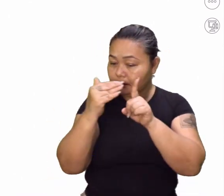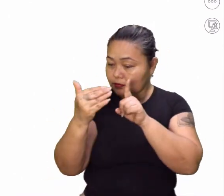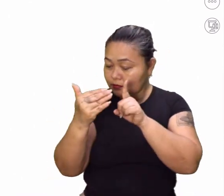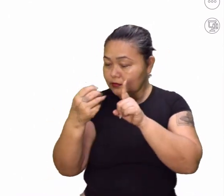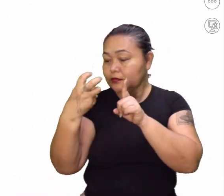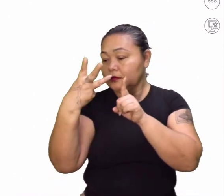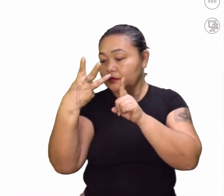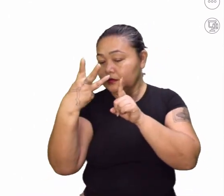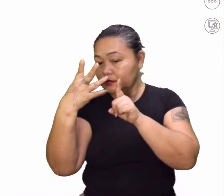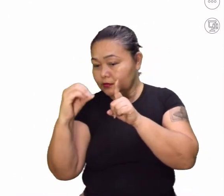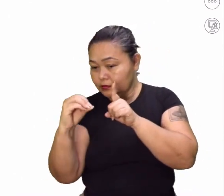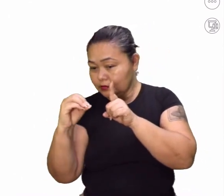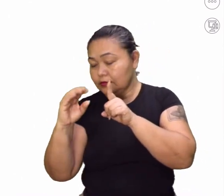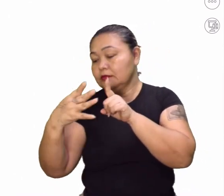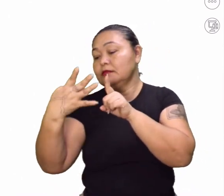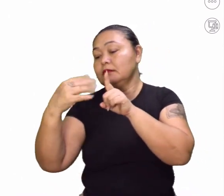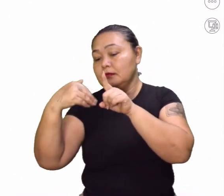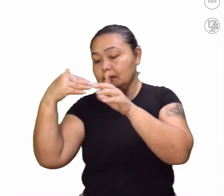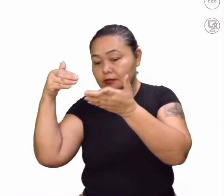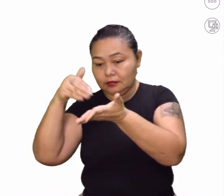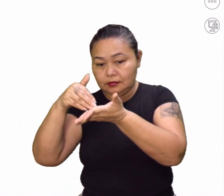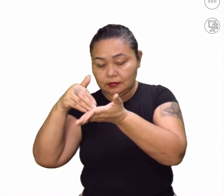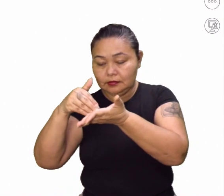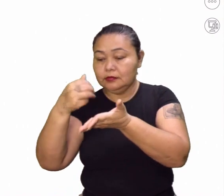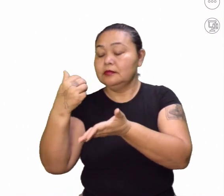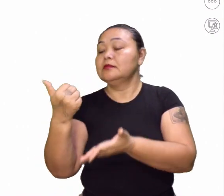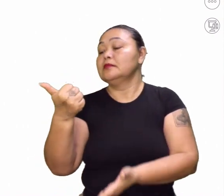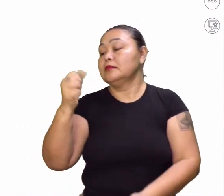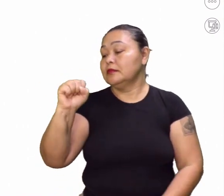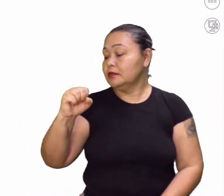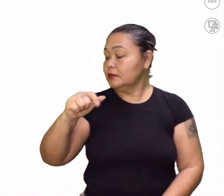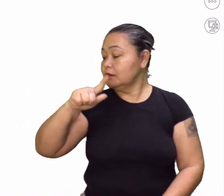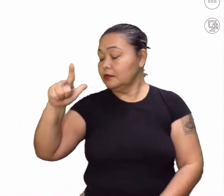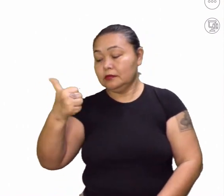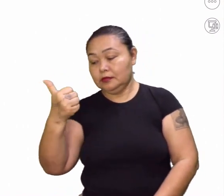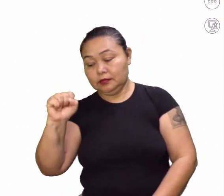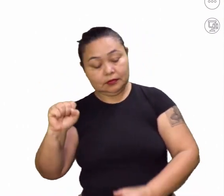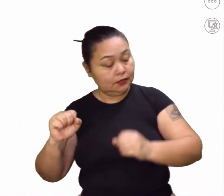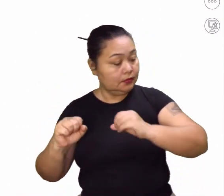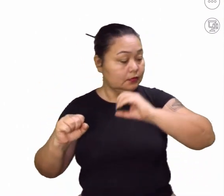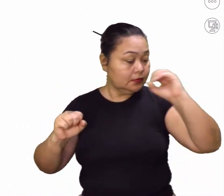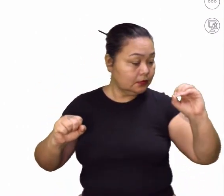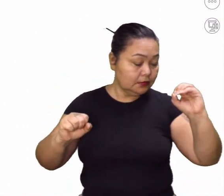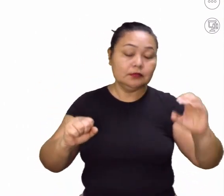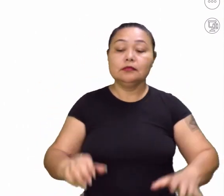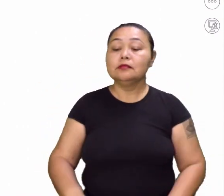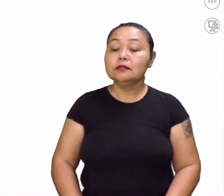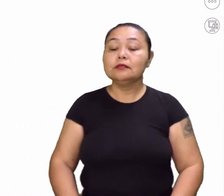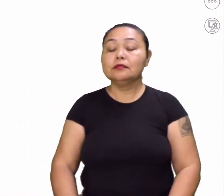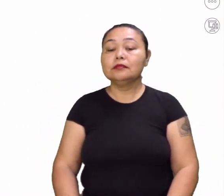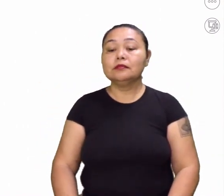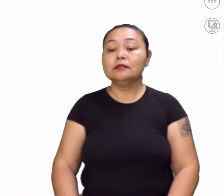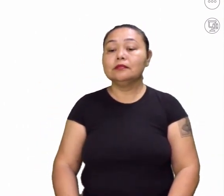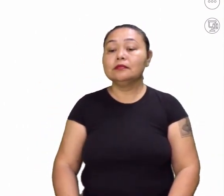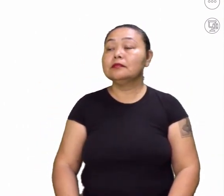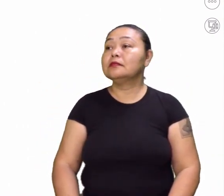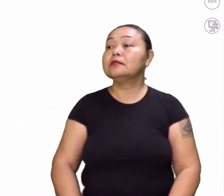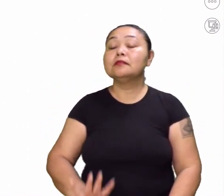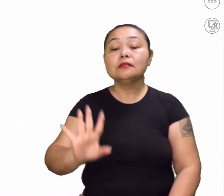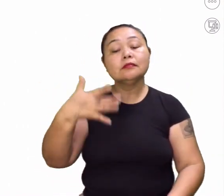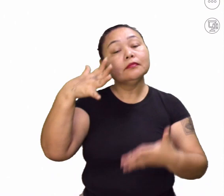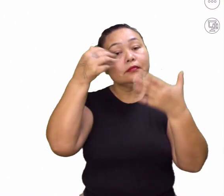o segundo grau vai ser 30, até chegar a 180 leste e 180 graus a oeste. A nível